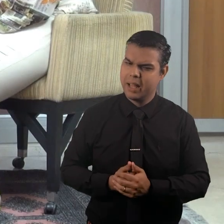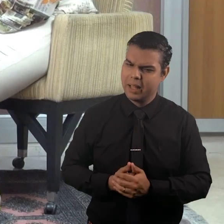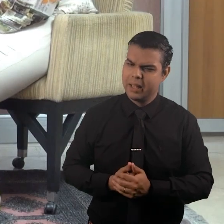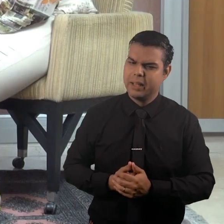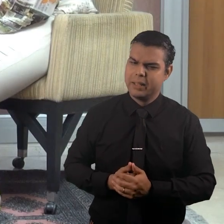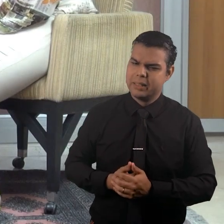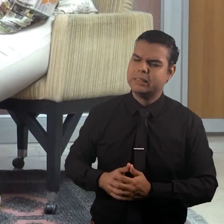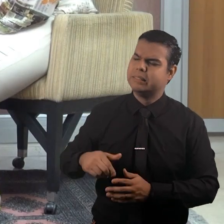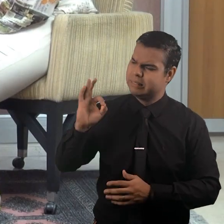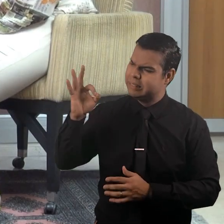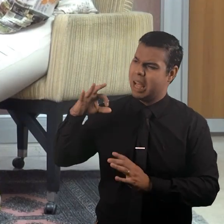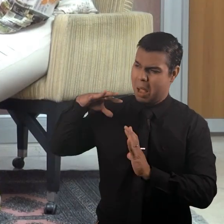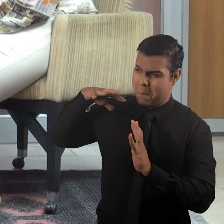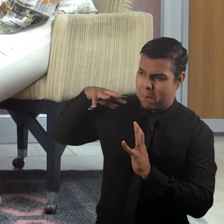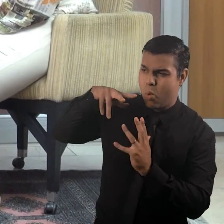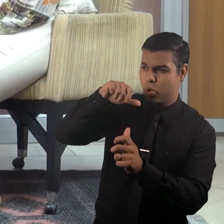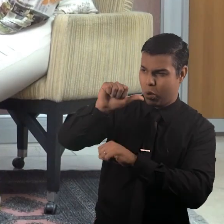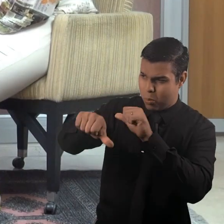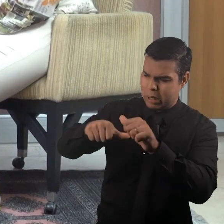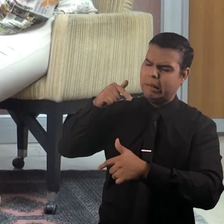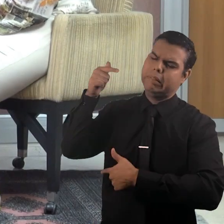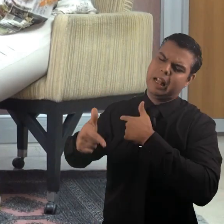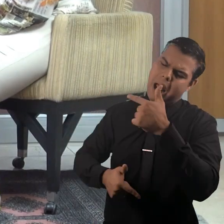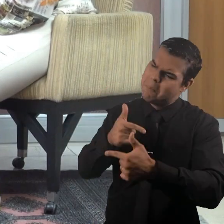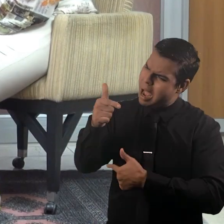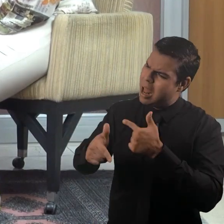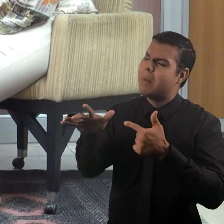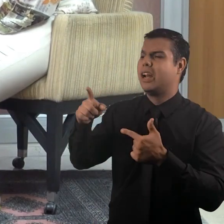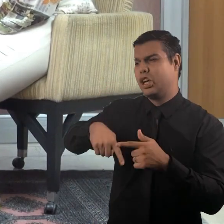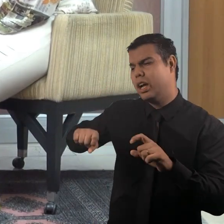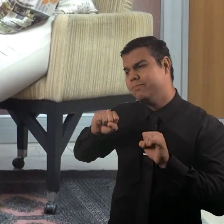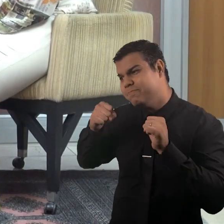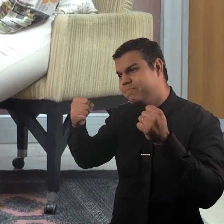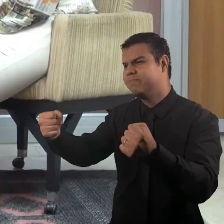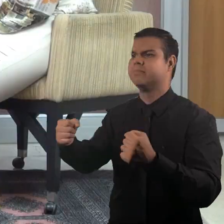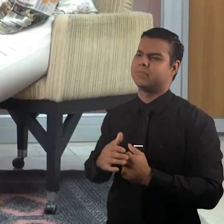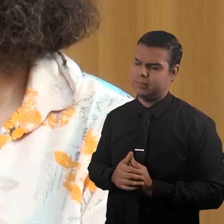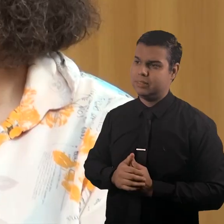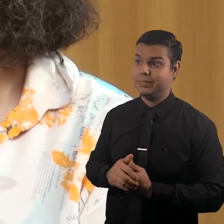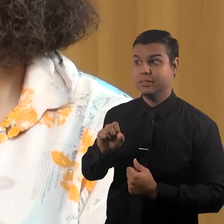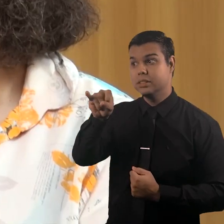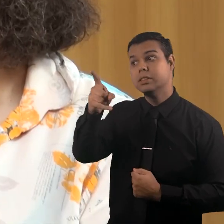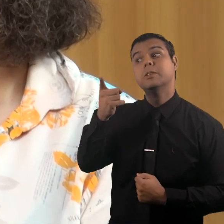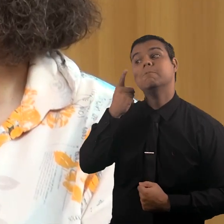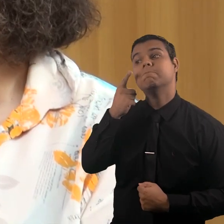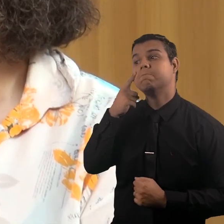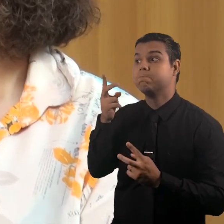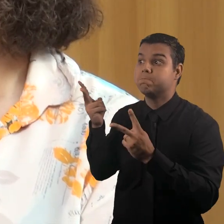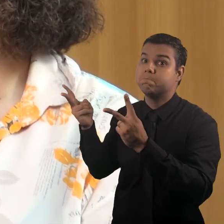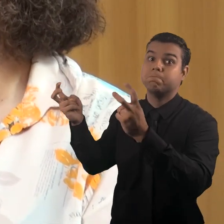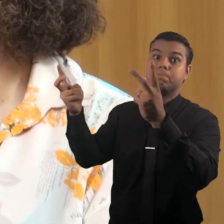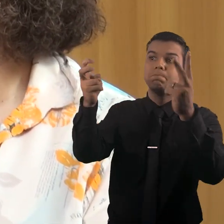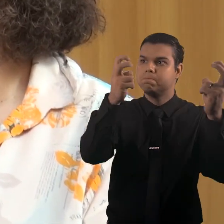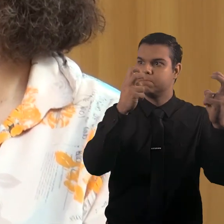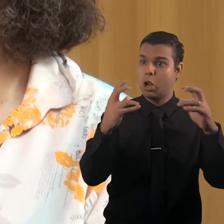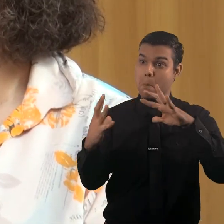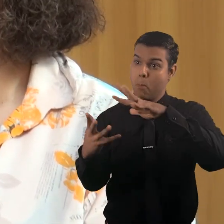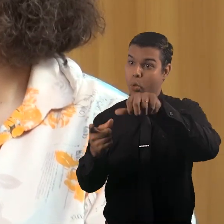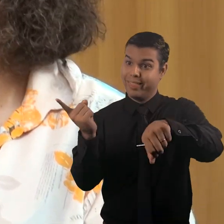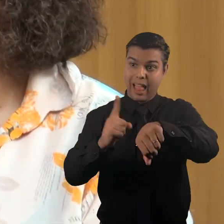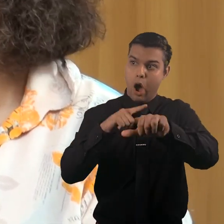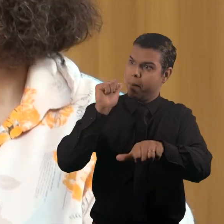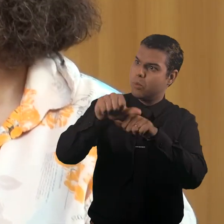trabalho. Mudar o mundo dá trabalho, dá muito trabalho. Mas a gente vai fazendo o que é possível, né? Porque também se você olhar e